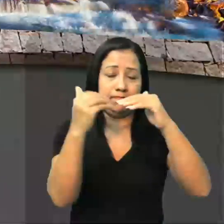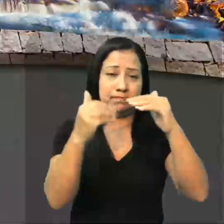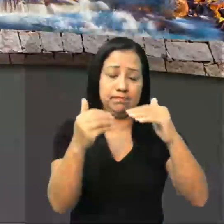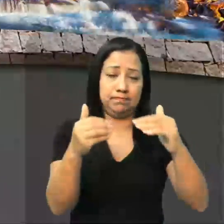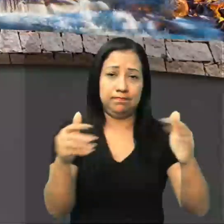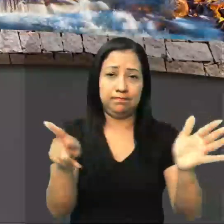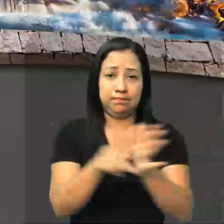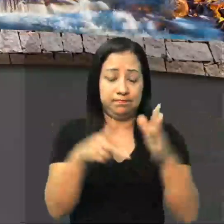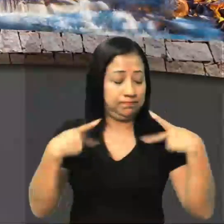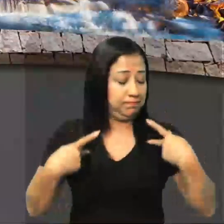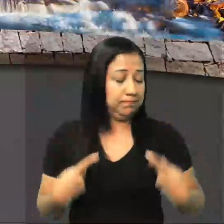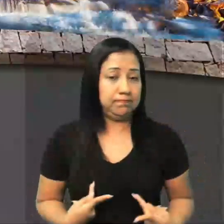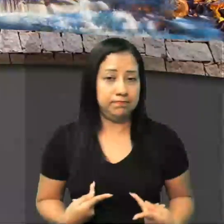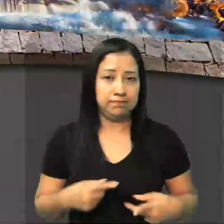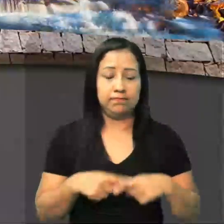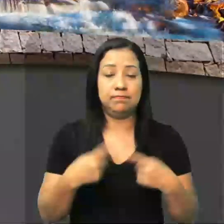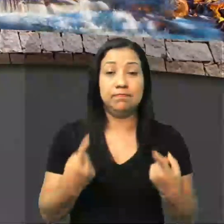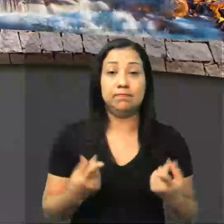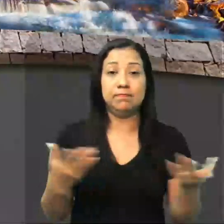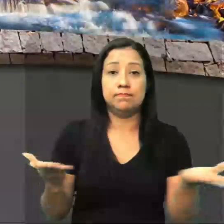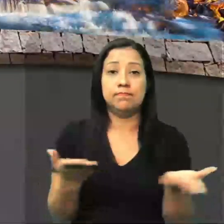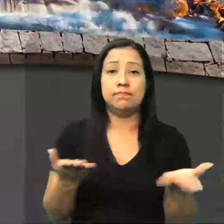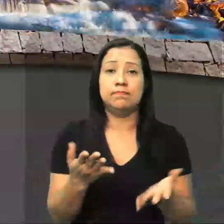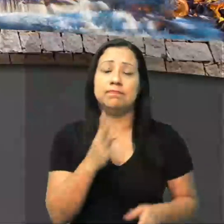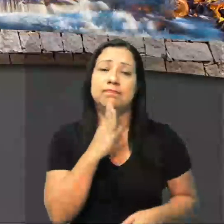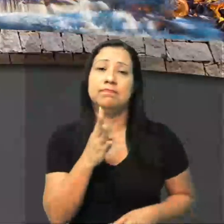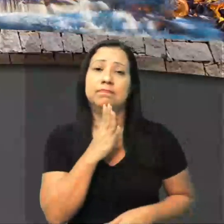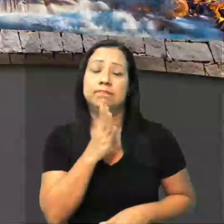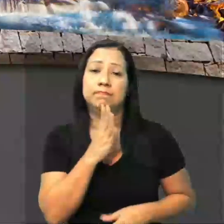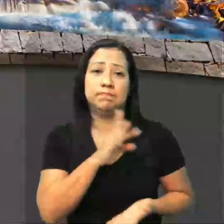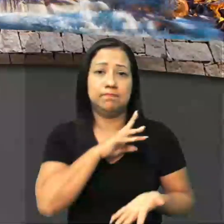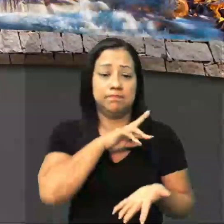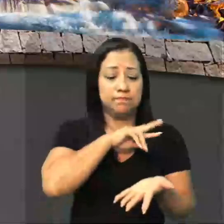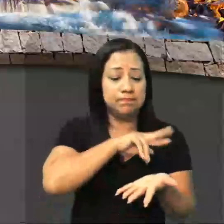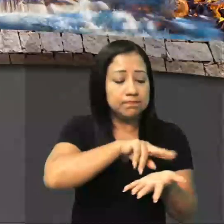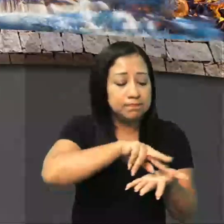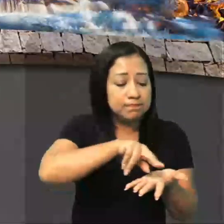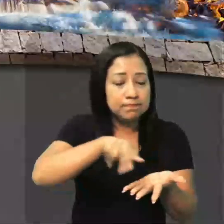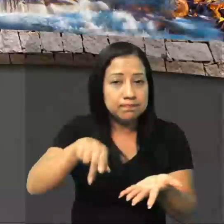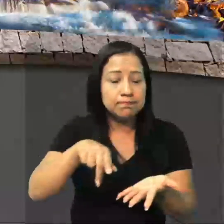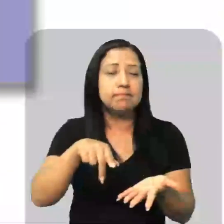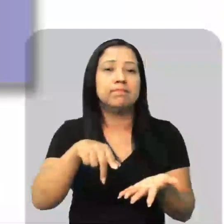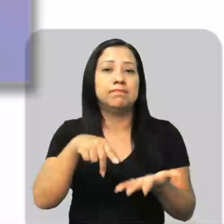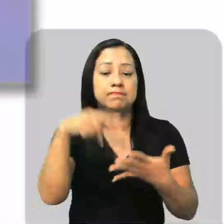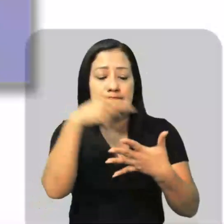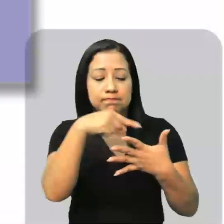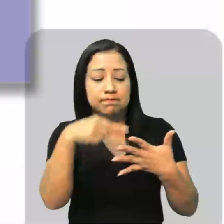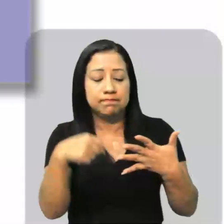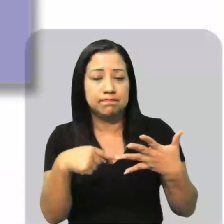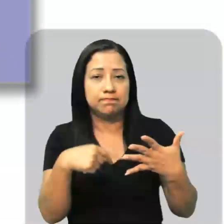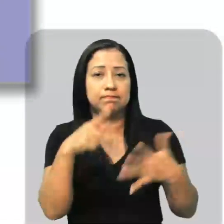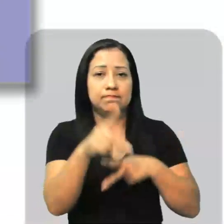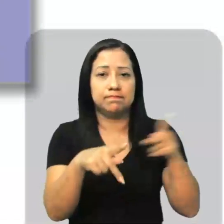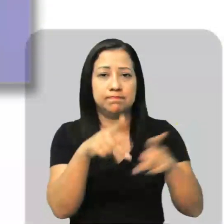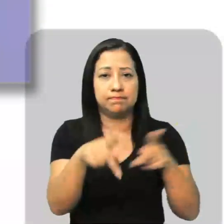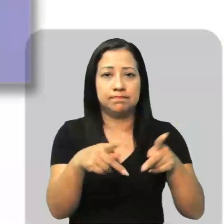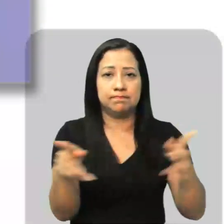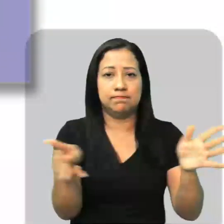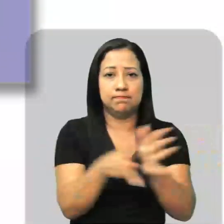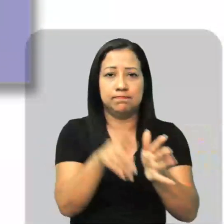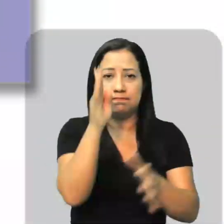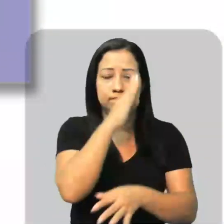da população brasileira. Dentro dessa população, nessa aula de hoje, nós temos aí na tela,